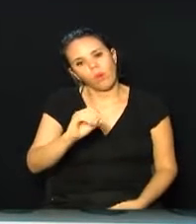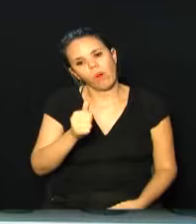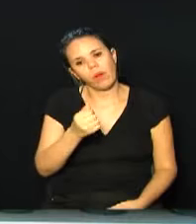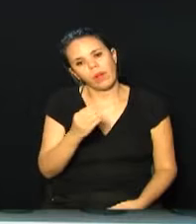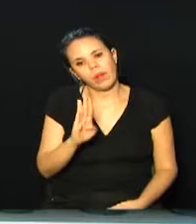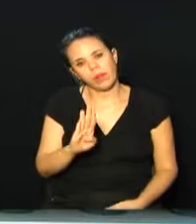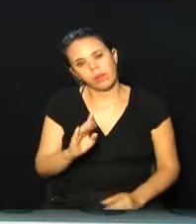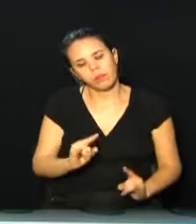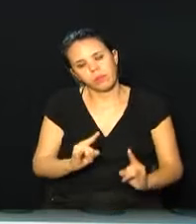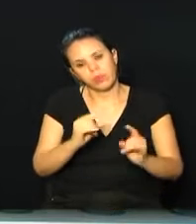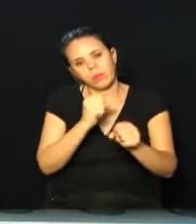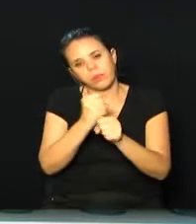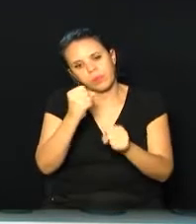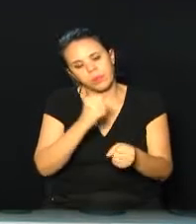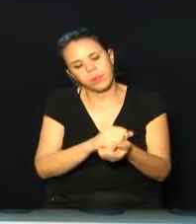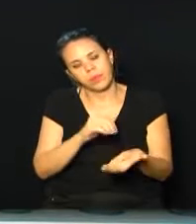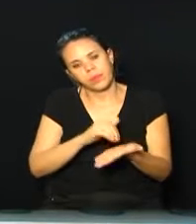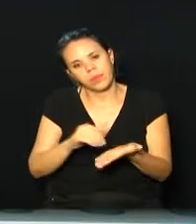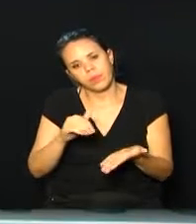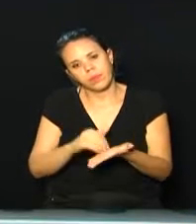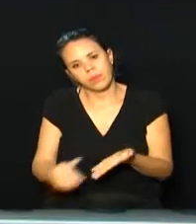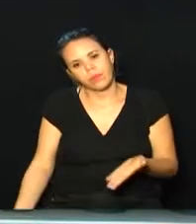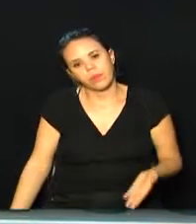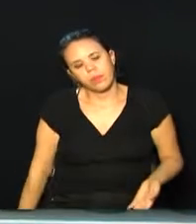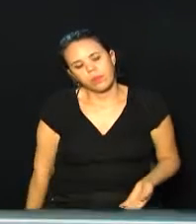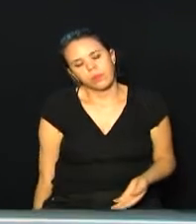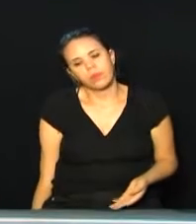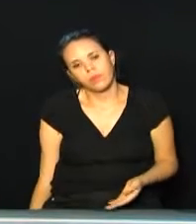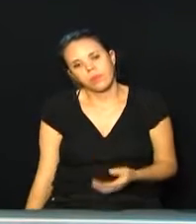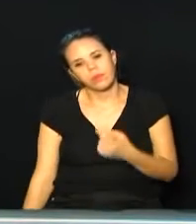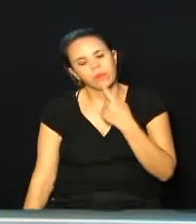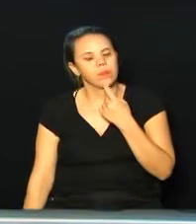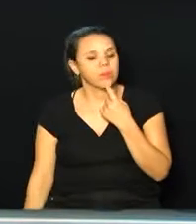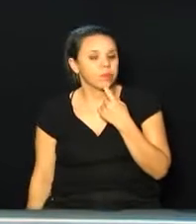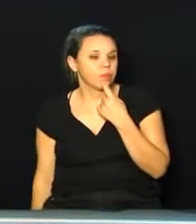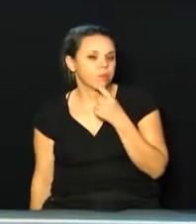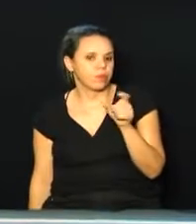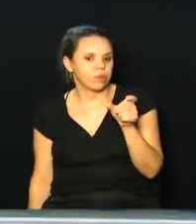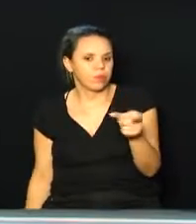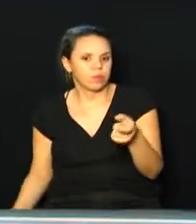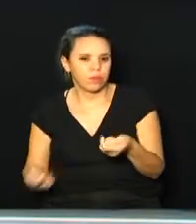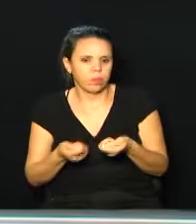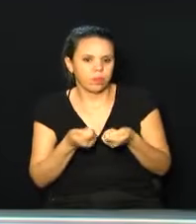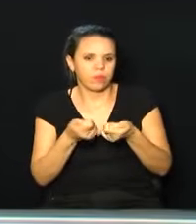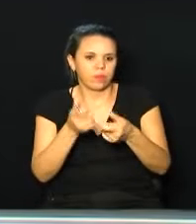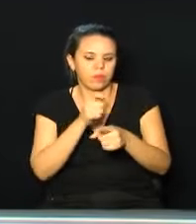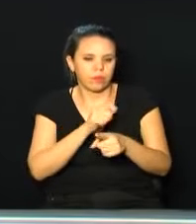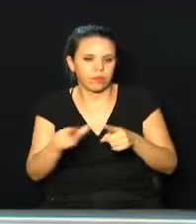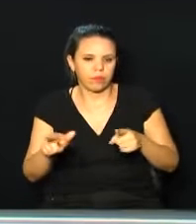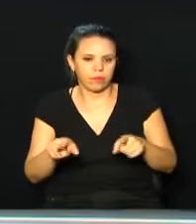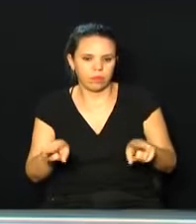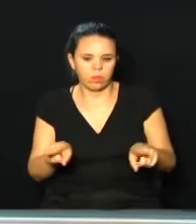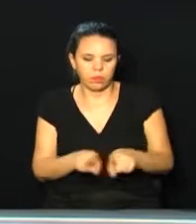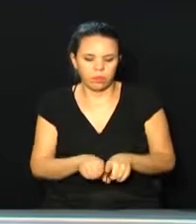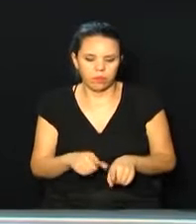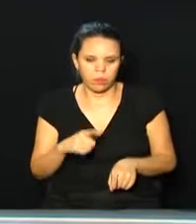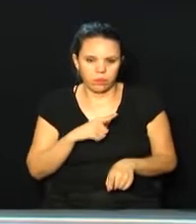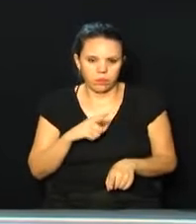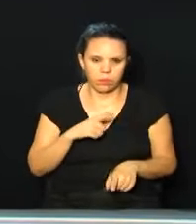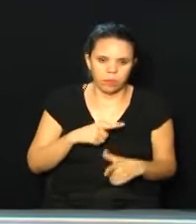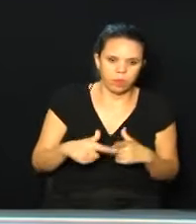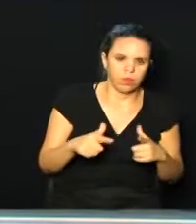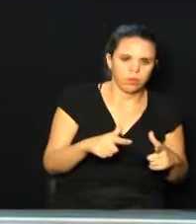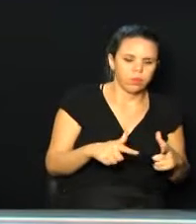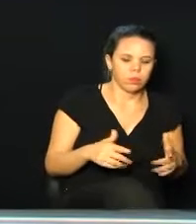da Secretaria aqui de Campinas, que dá um cartão de auxílio aluguel, mas também tem a questão